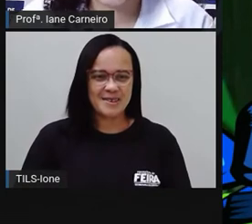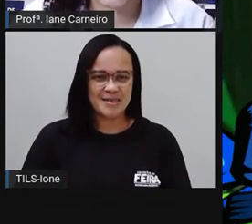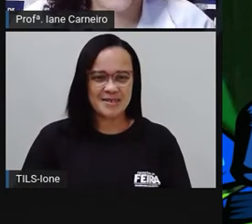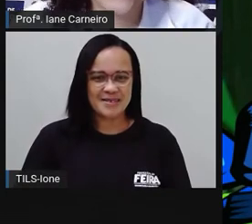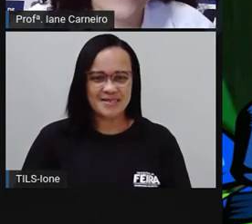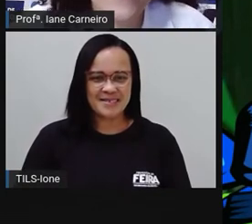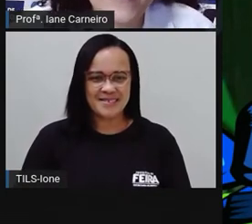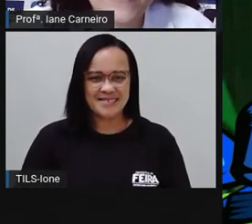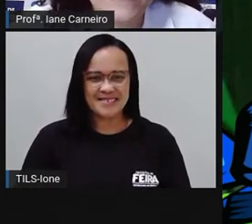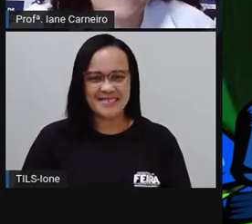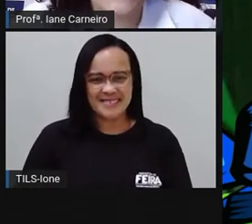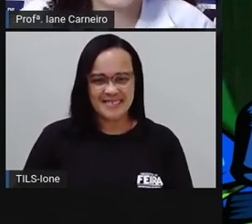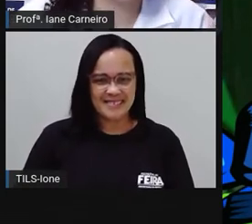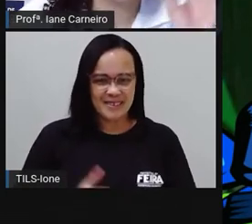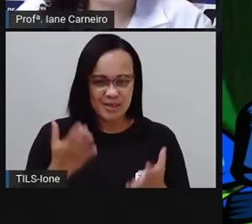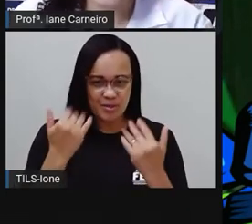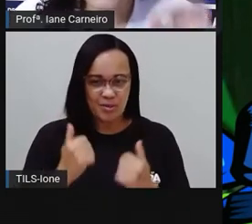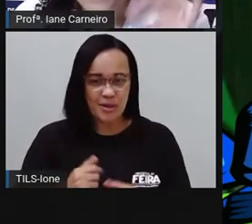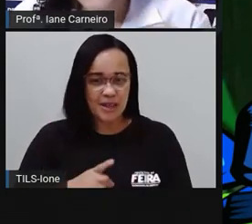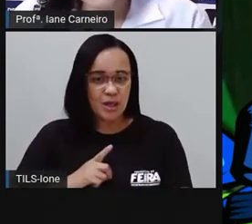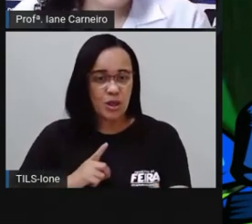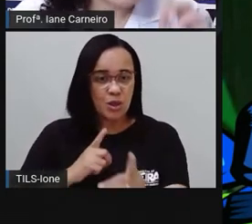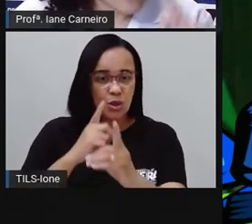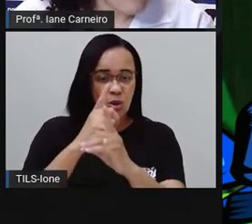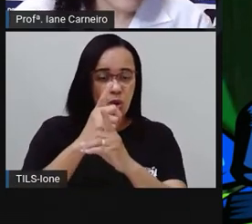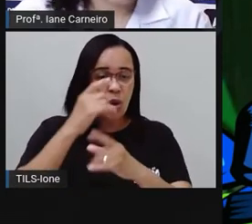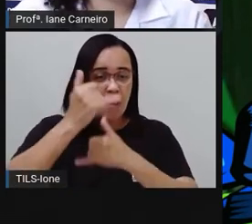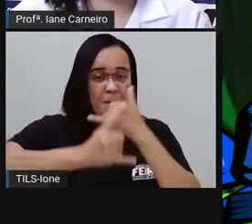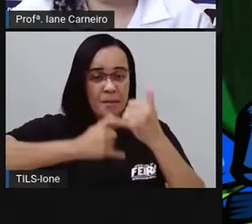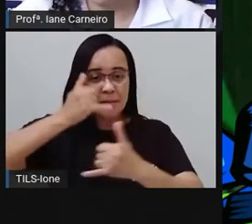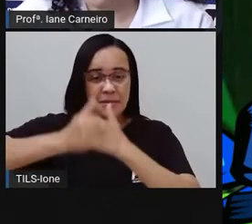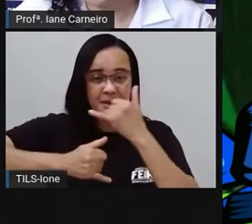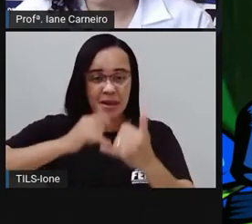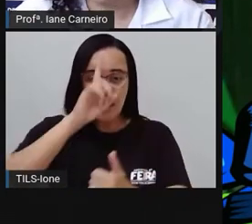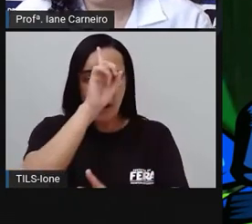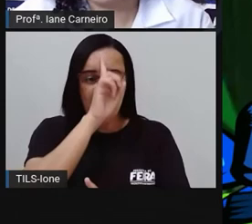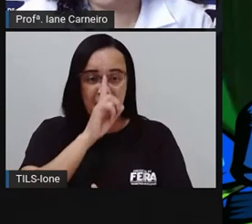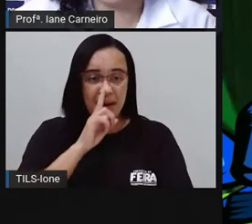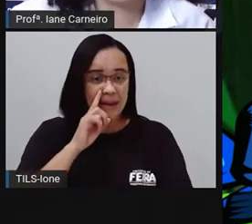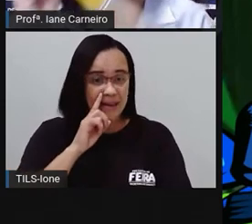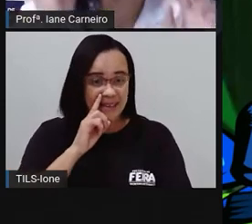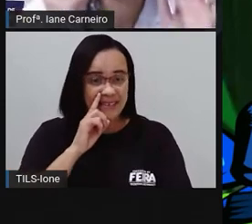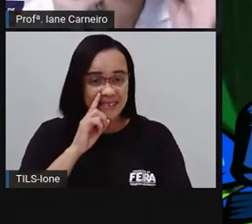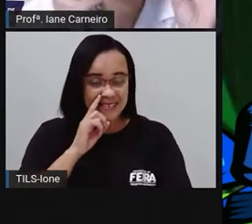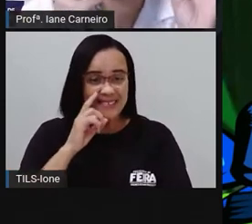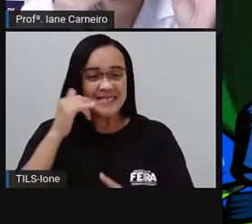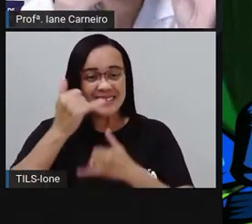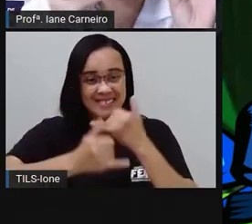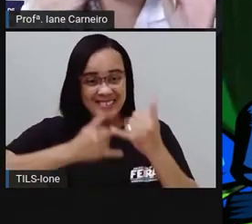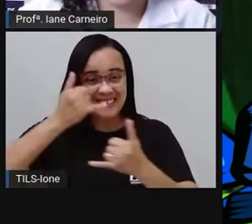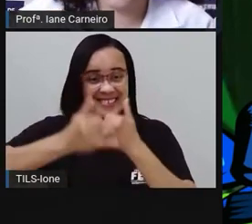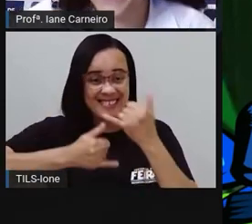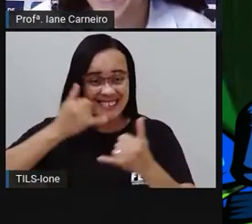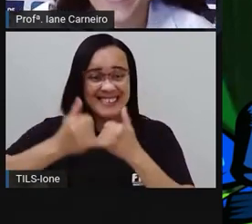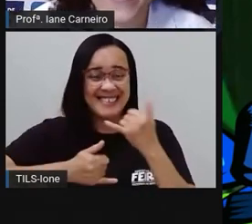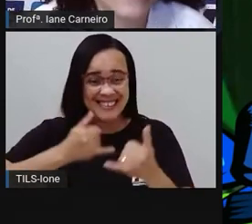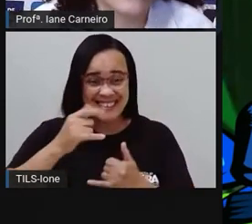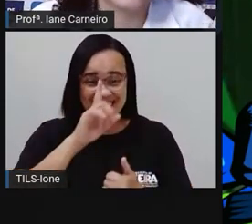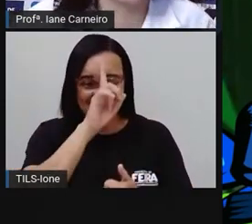Vou lá, ó. Encontre um brinquedo amarelo. Eu peguei um pincel amarelo.